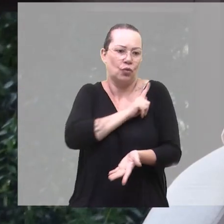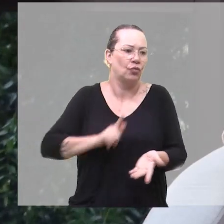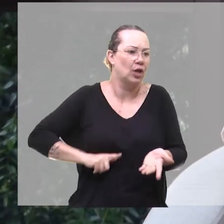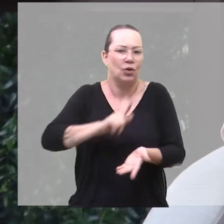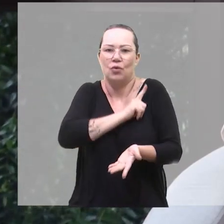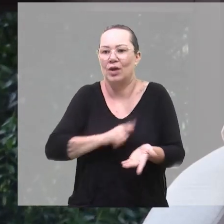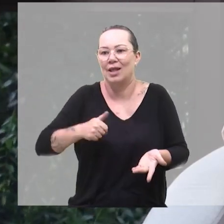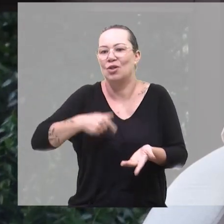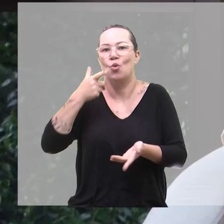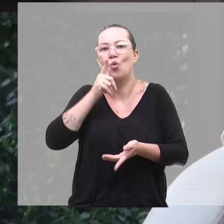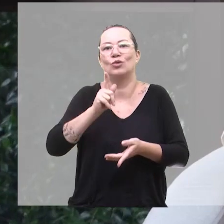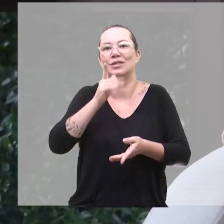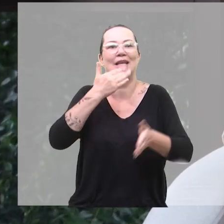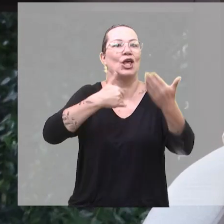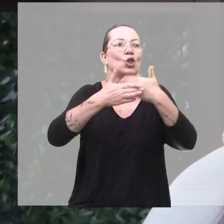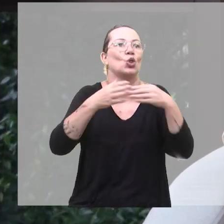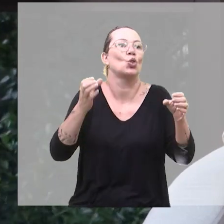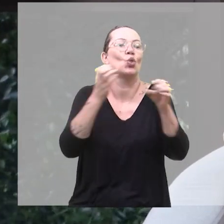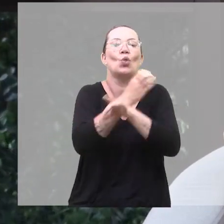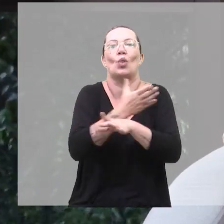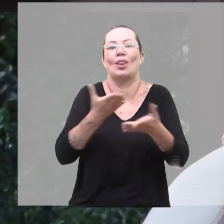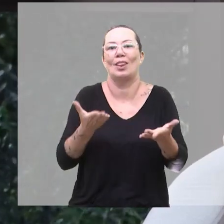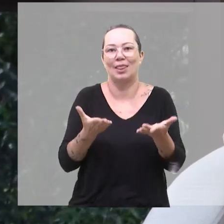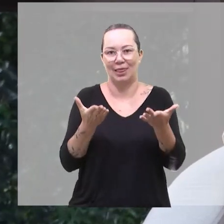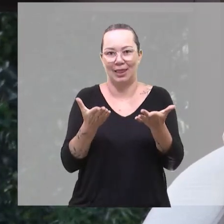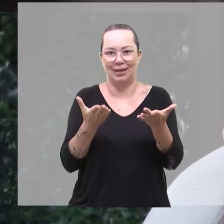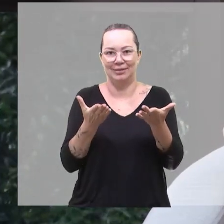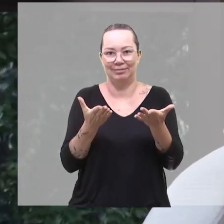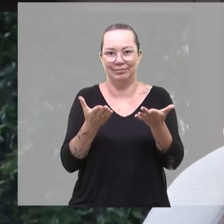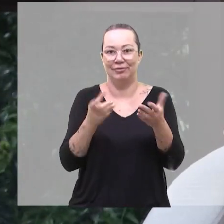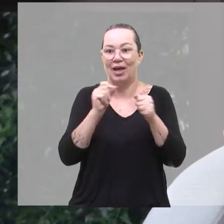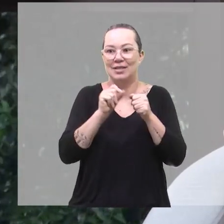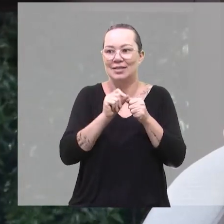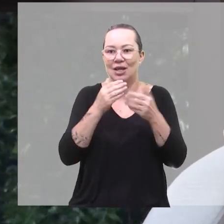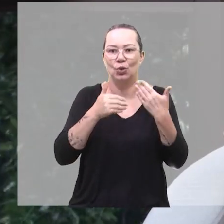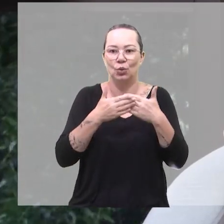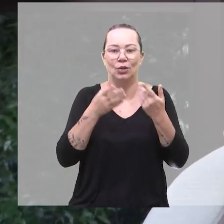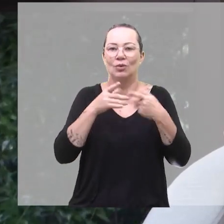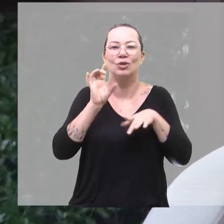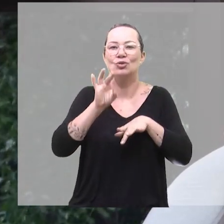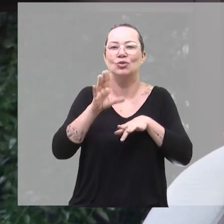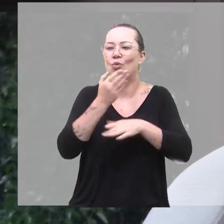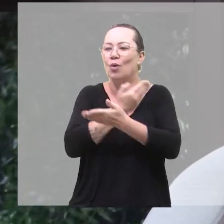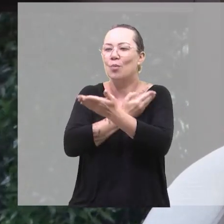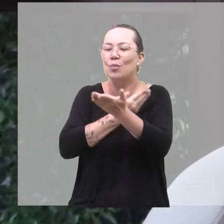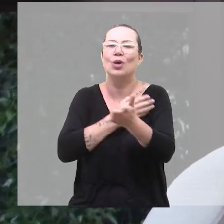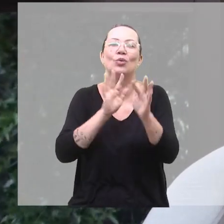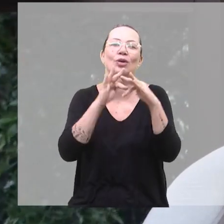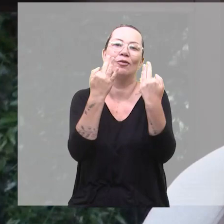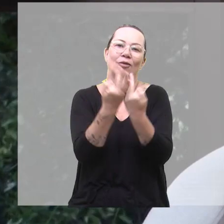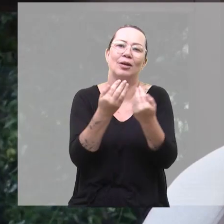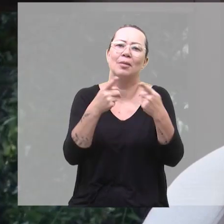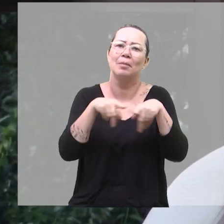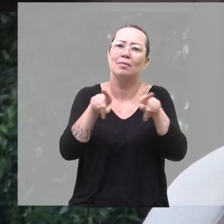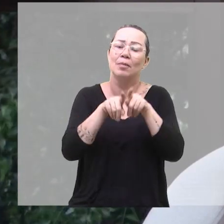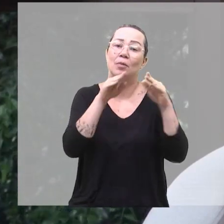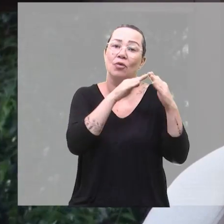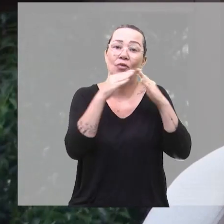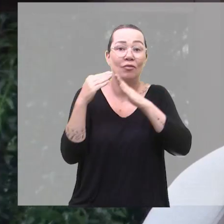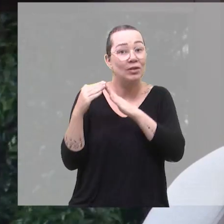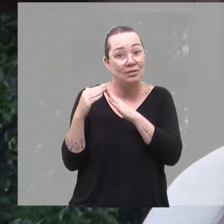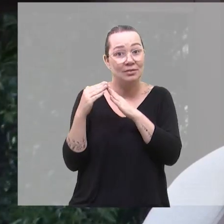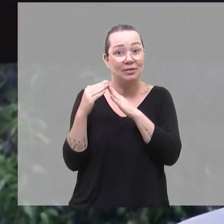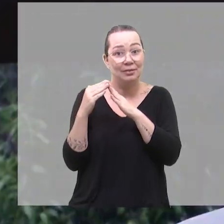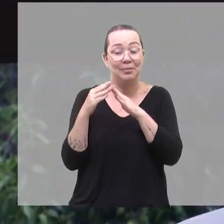governo não vai dar conta de tudo, né? Não tem como. Mas não só o amigo dessa família,